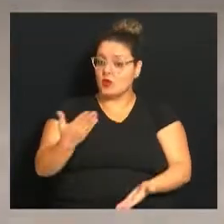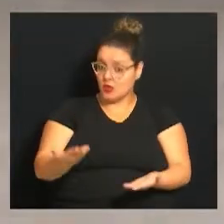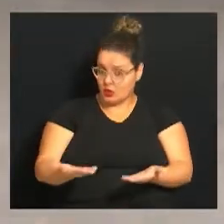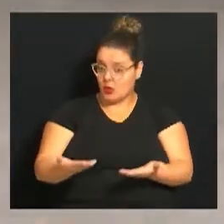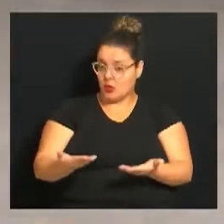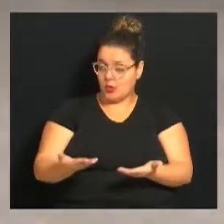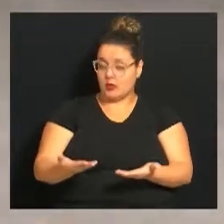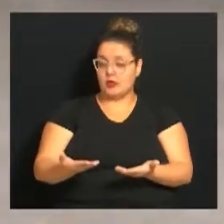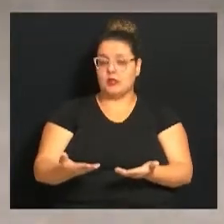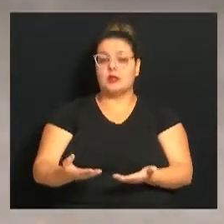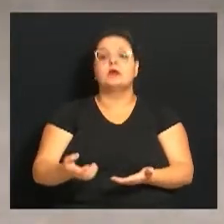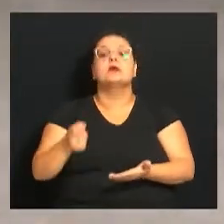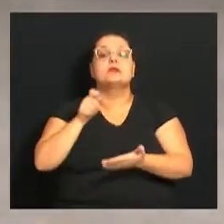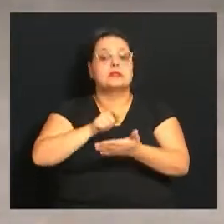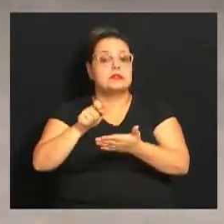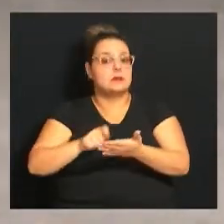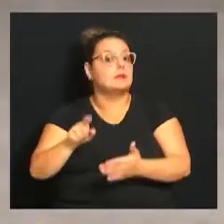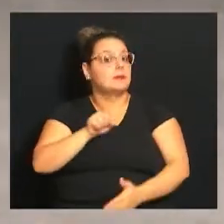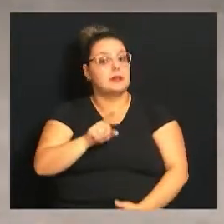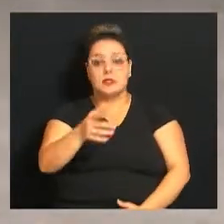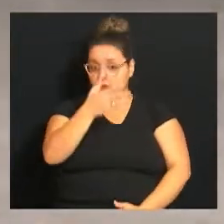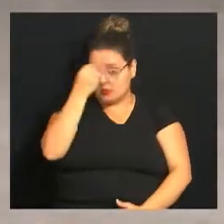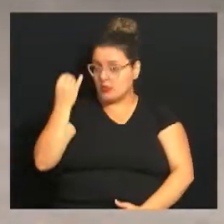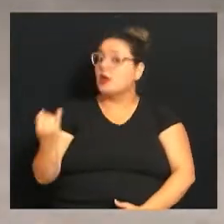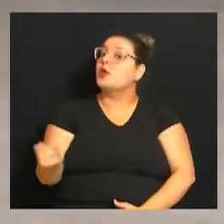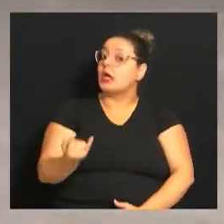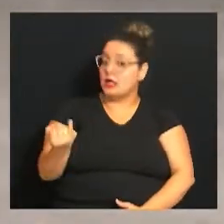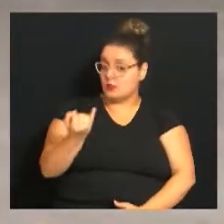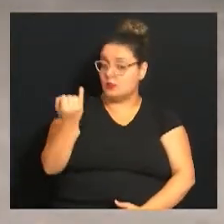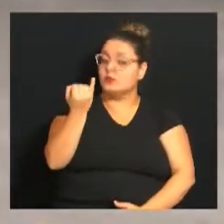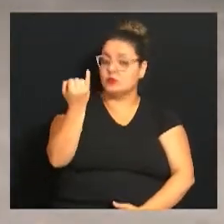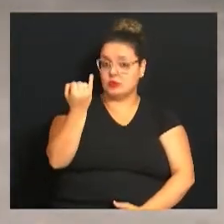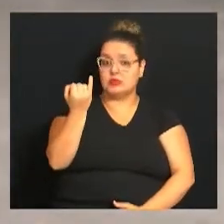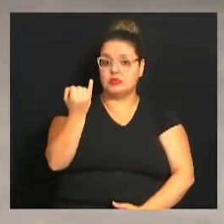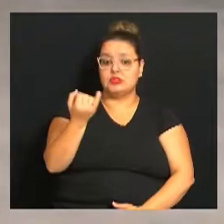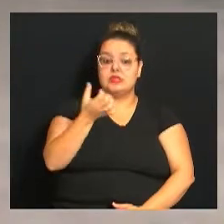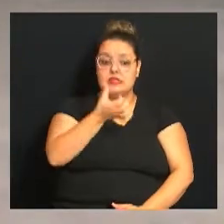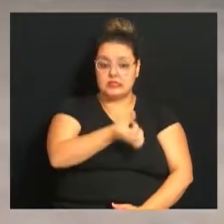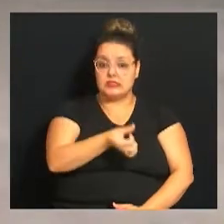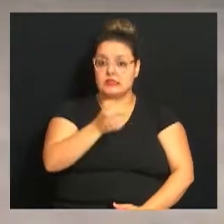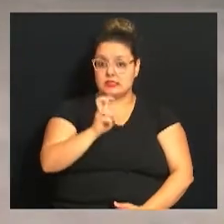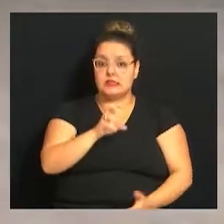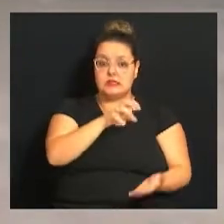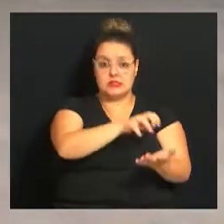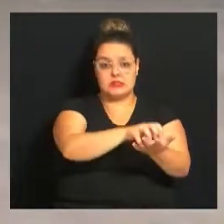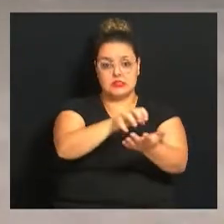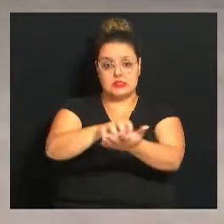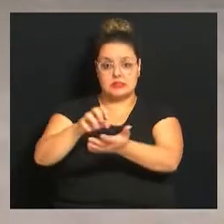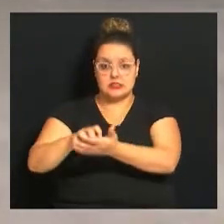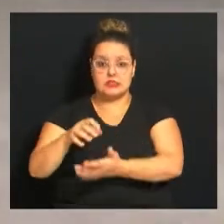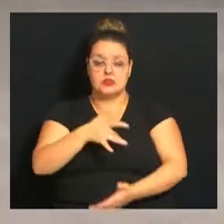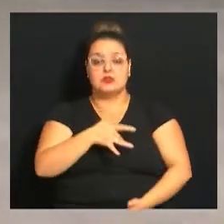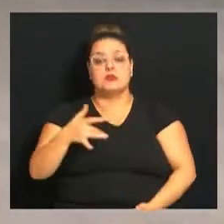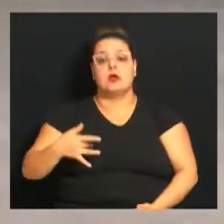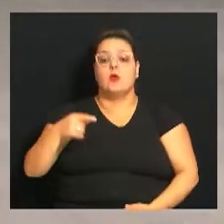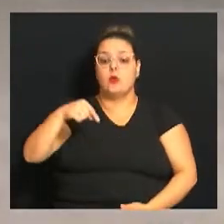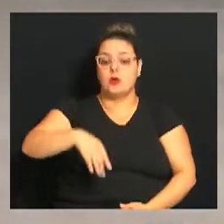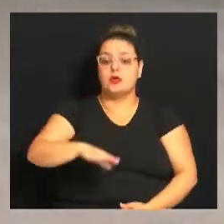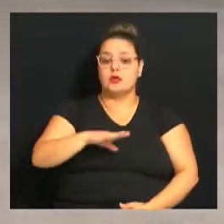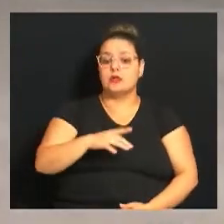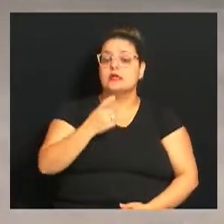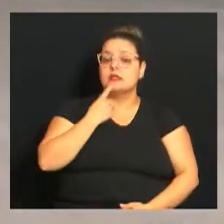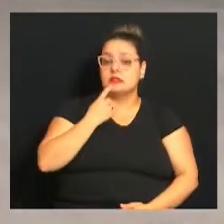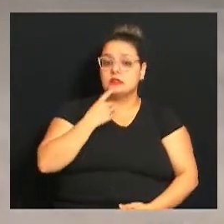que quiser anotar, para não se esquecer, isso é muito importante, são 65 centros de saúde aqui em Campinas que estão oferecendo